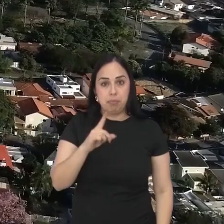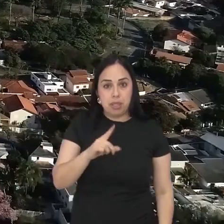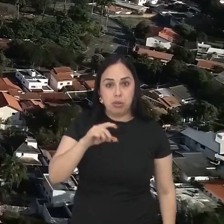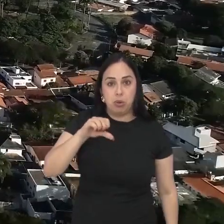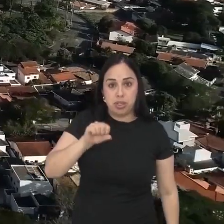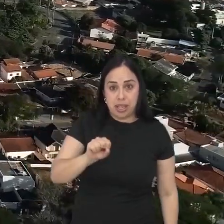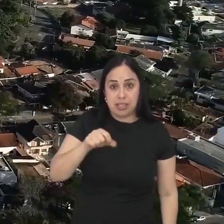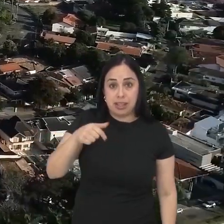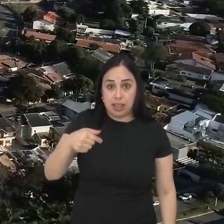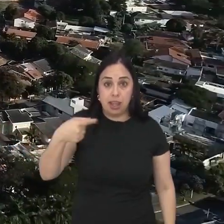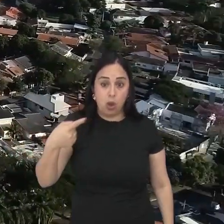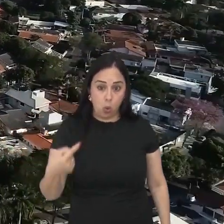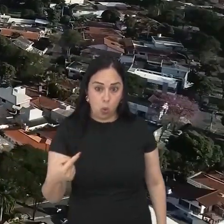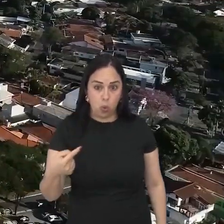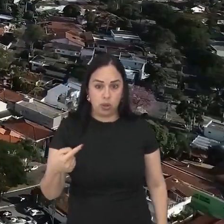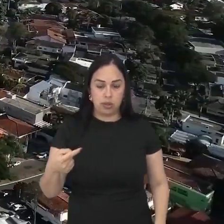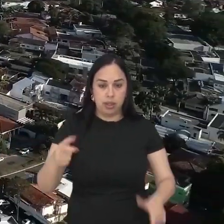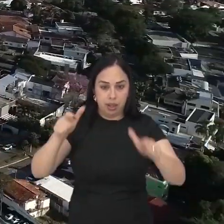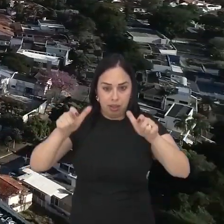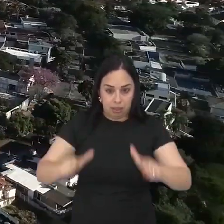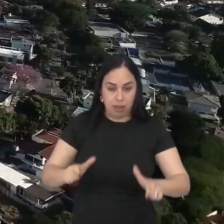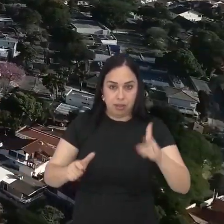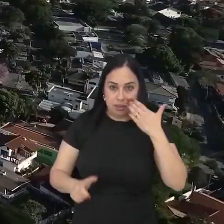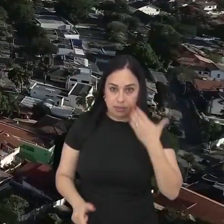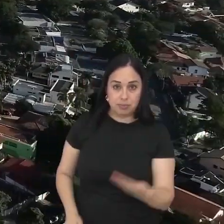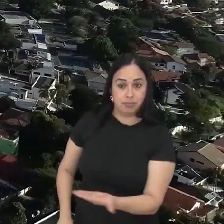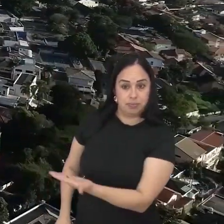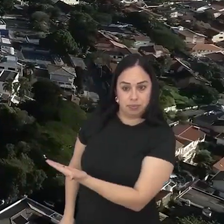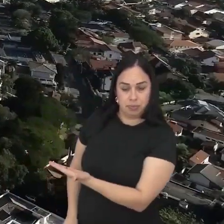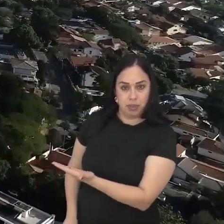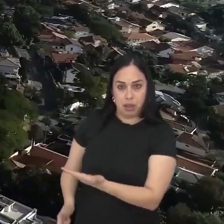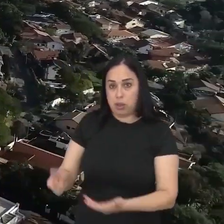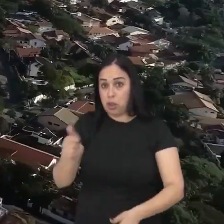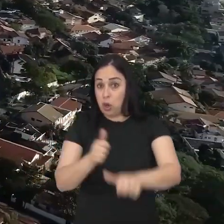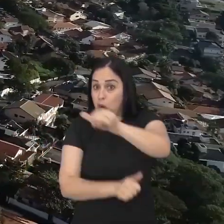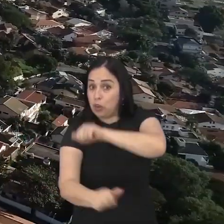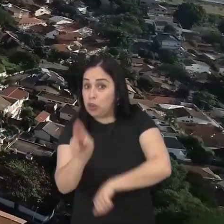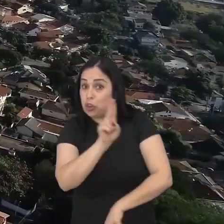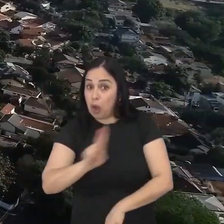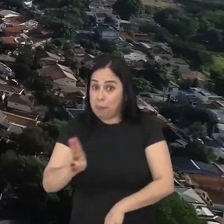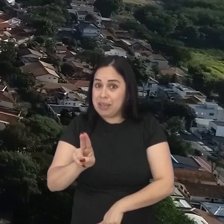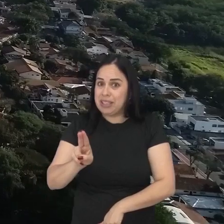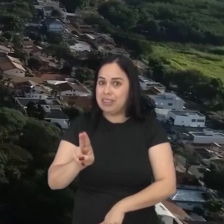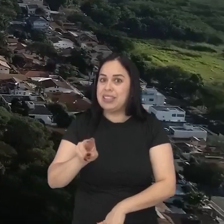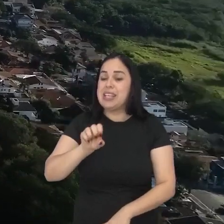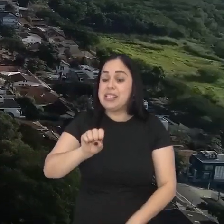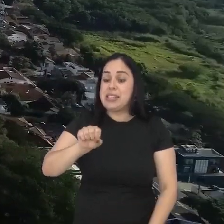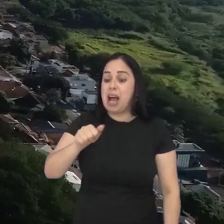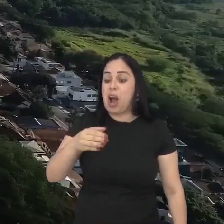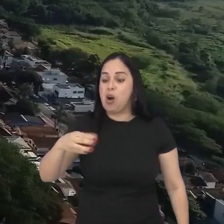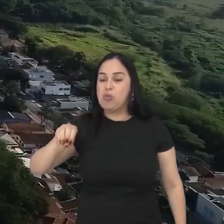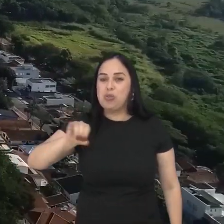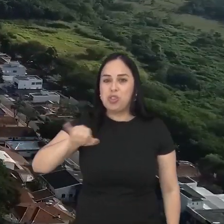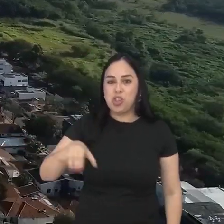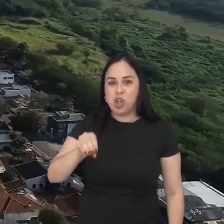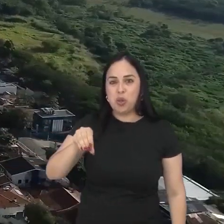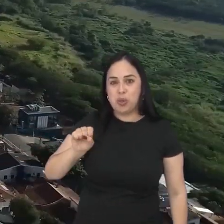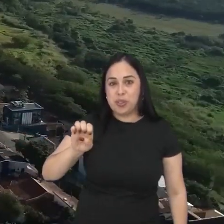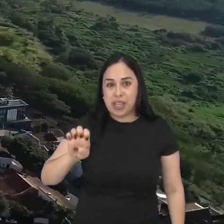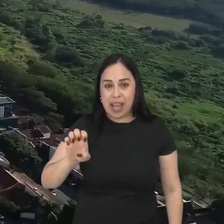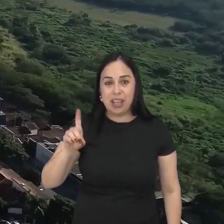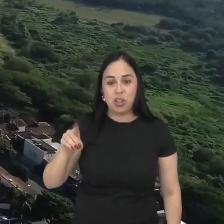Em 1871, a vila de São José do Sul passou a se chamar São José dos Campos. Isso